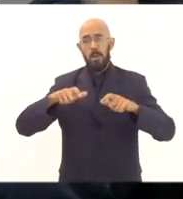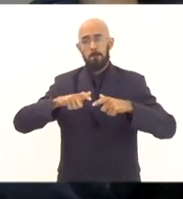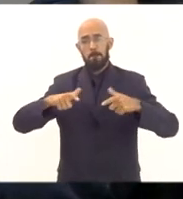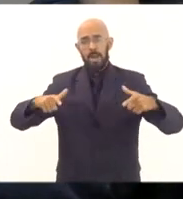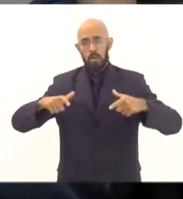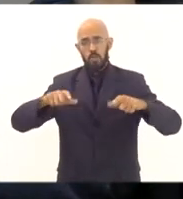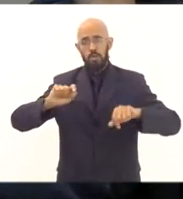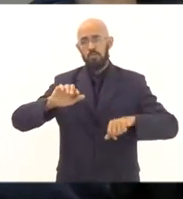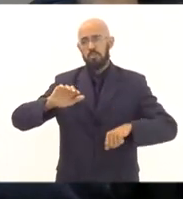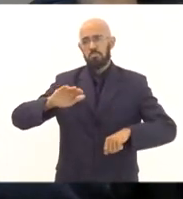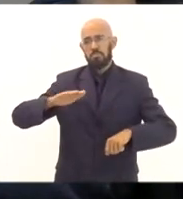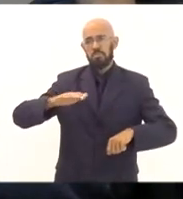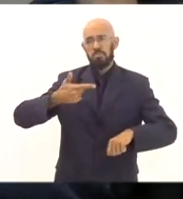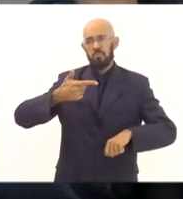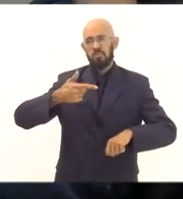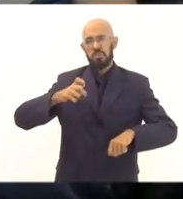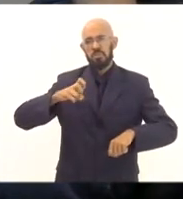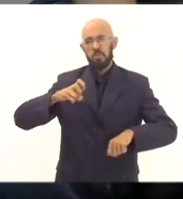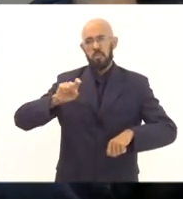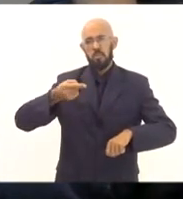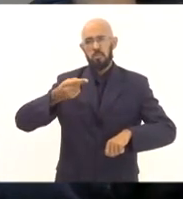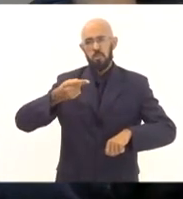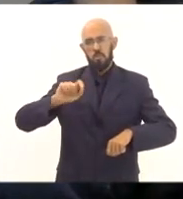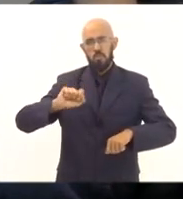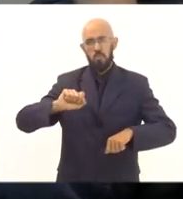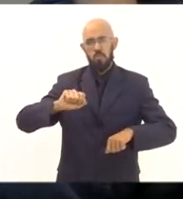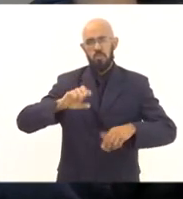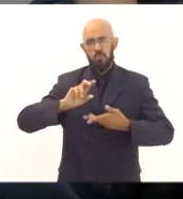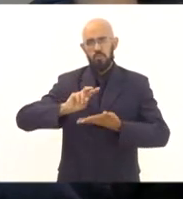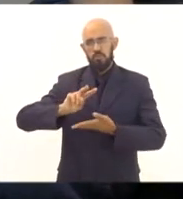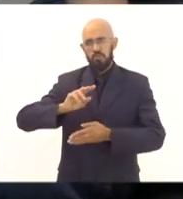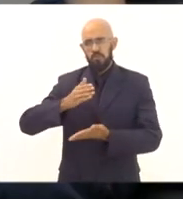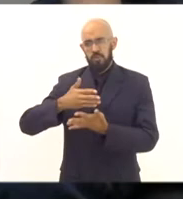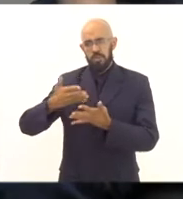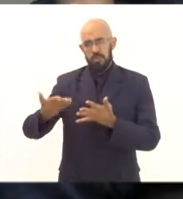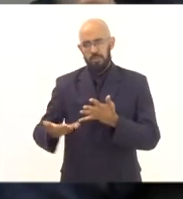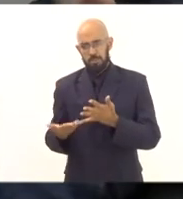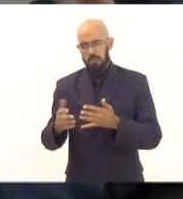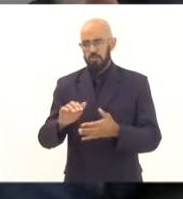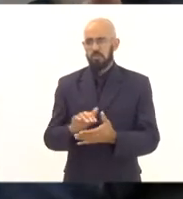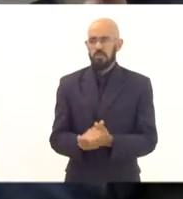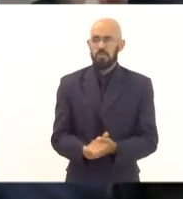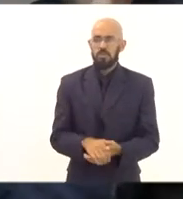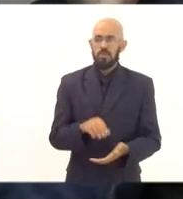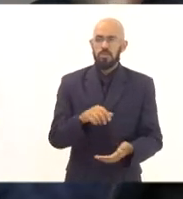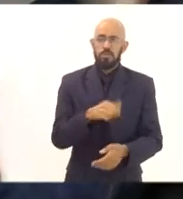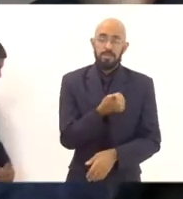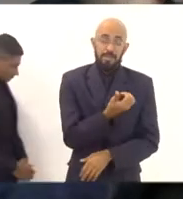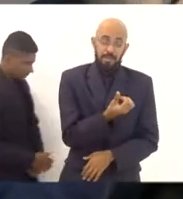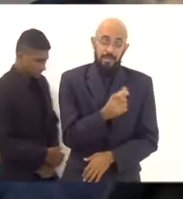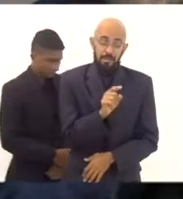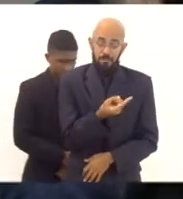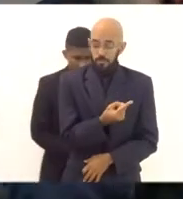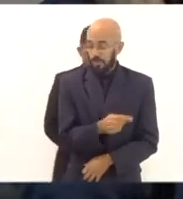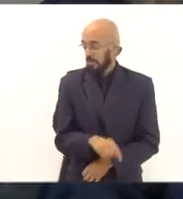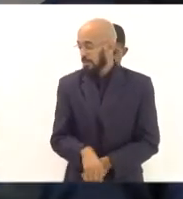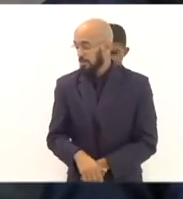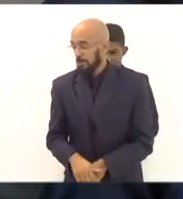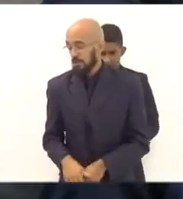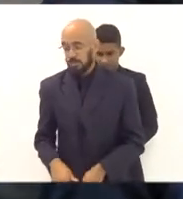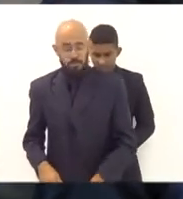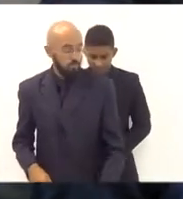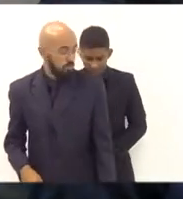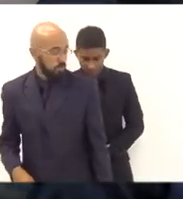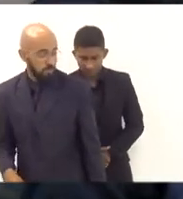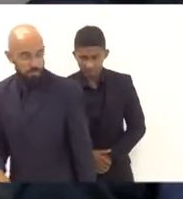comentei farão cerca de 25 mil financiamentos sendo 16 mil para pessoas